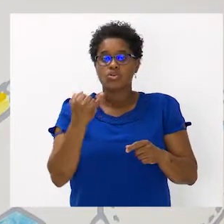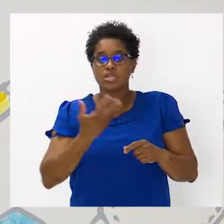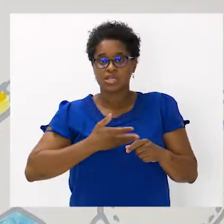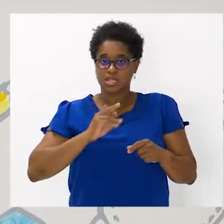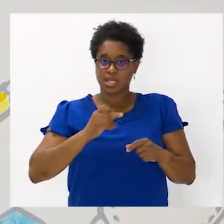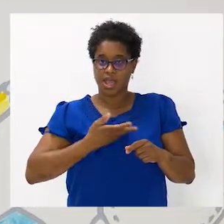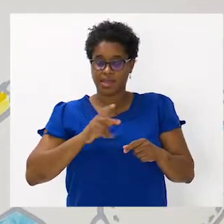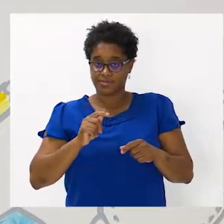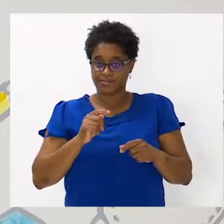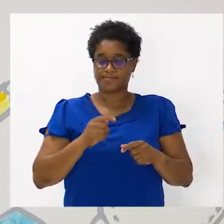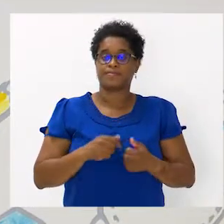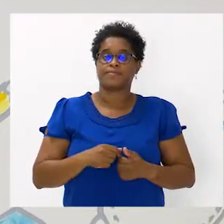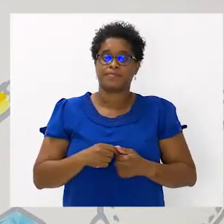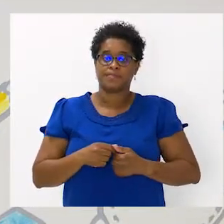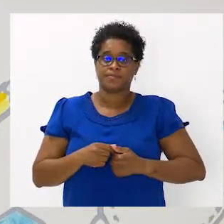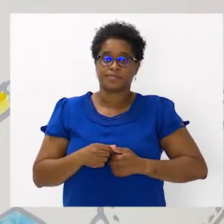de